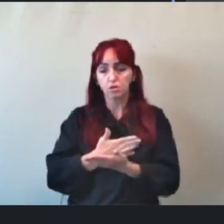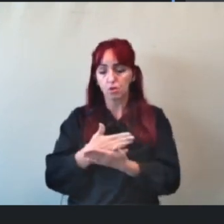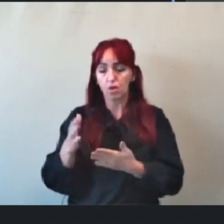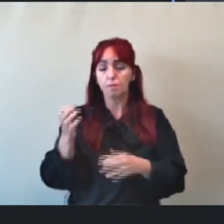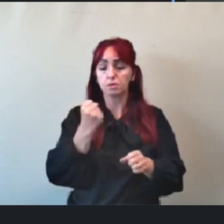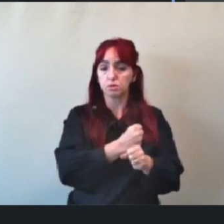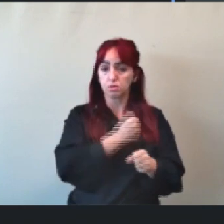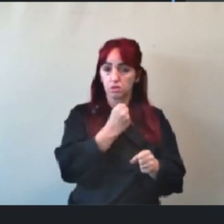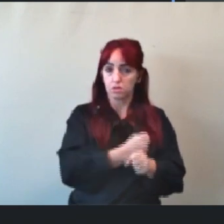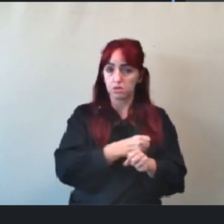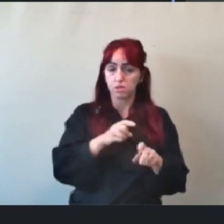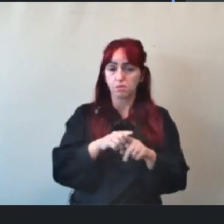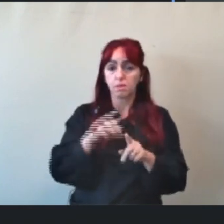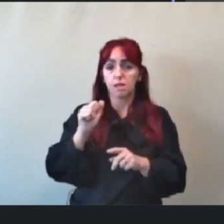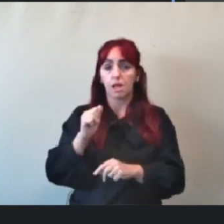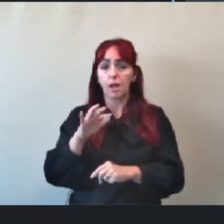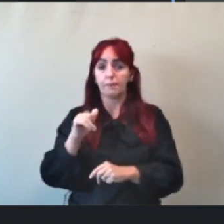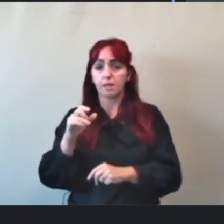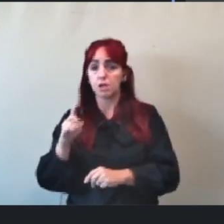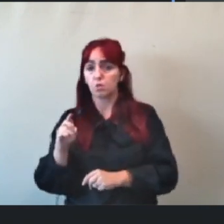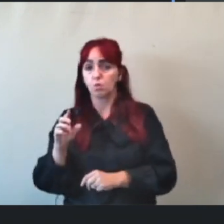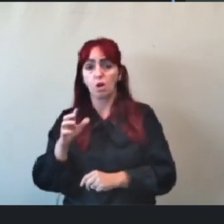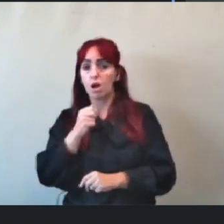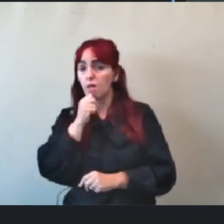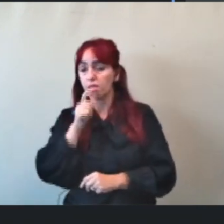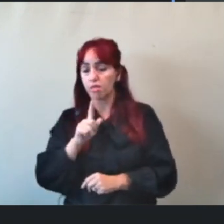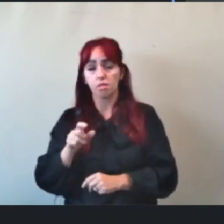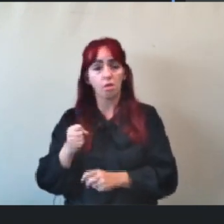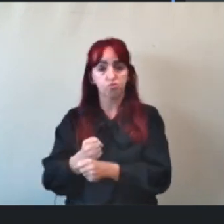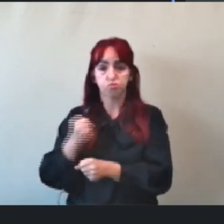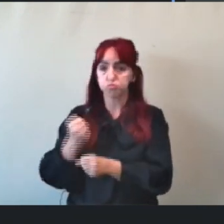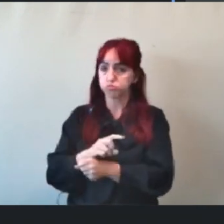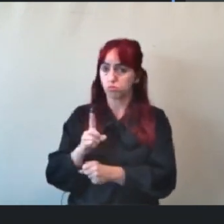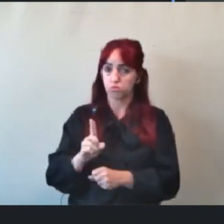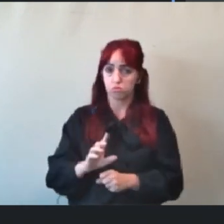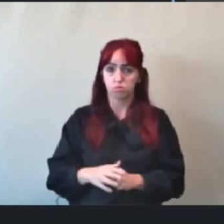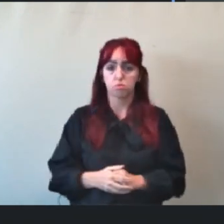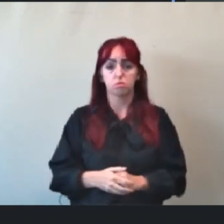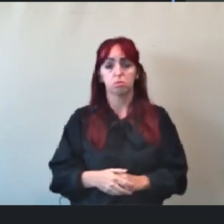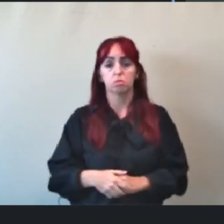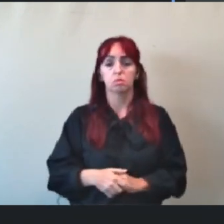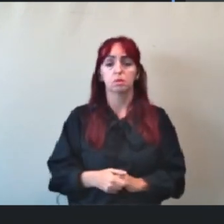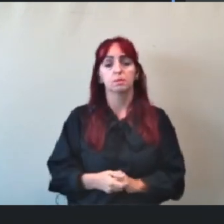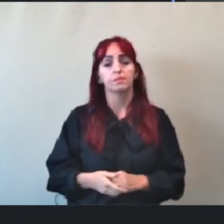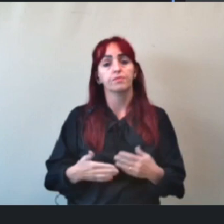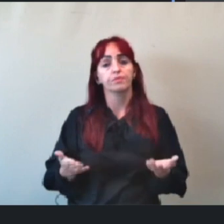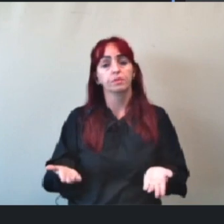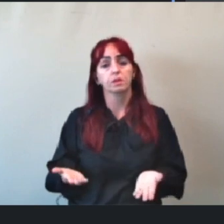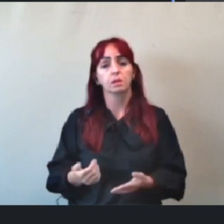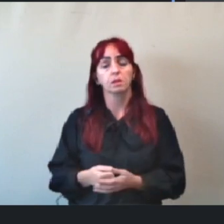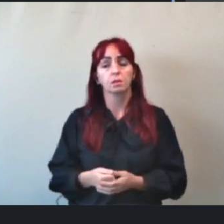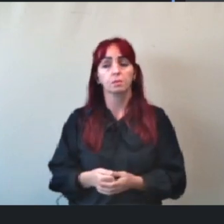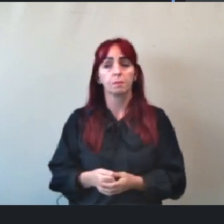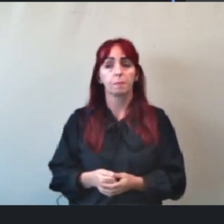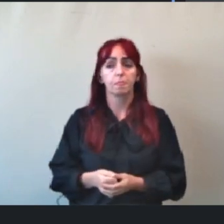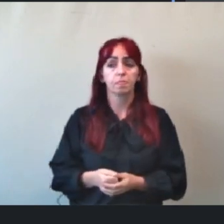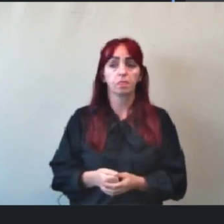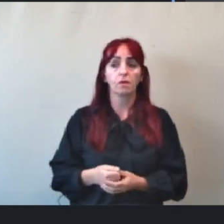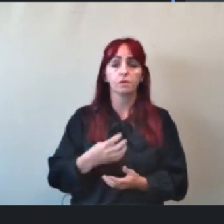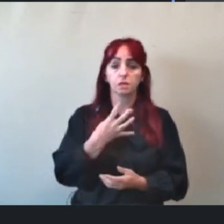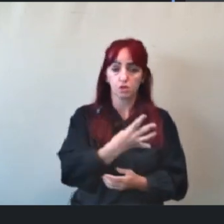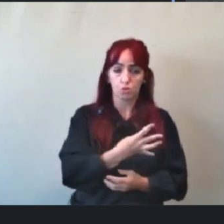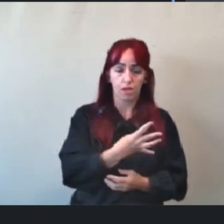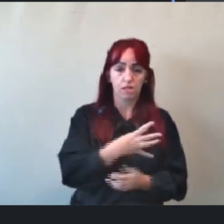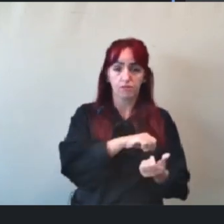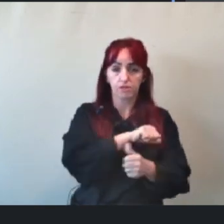Abílio Machado ainda não, tá? Mas ela fazia parte do pacote de estudo. Então, lá dos quatro estágios, vão passar para dois estágios,